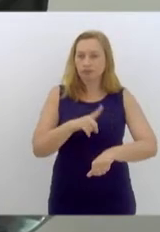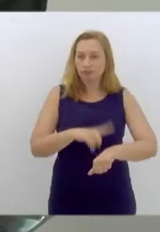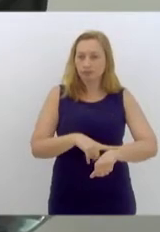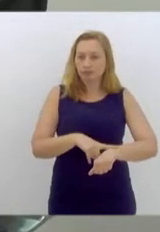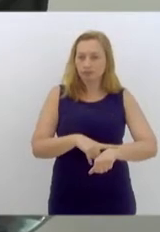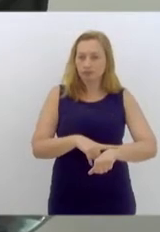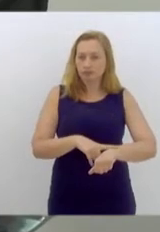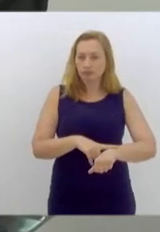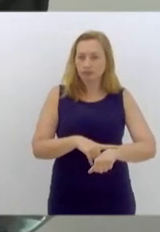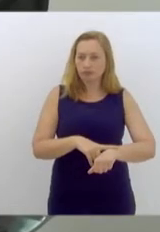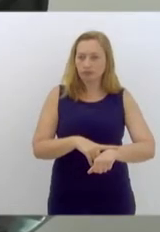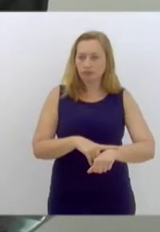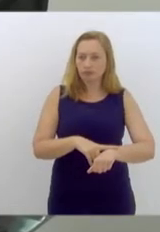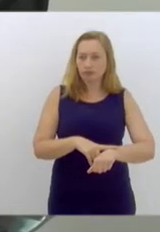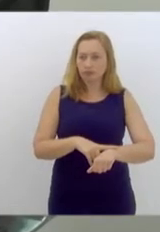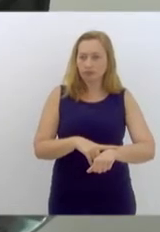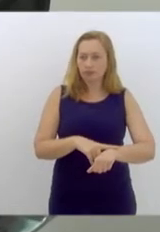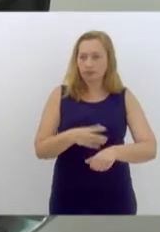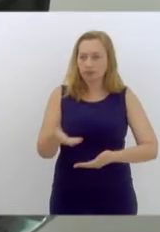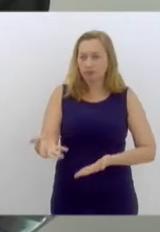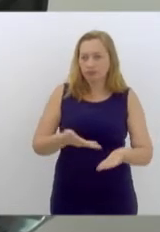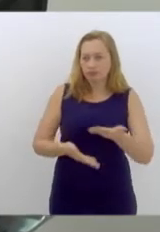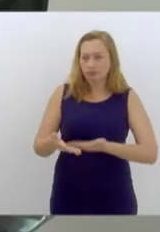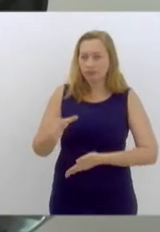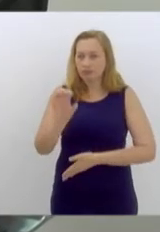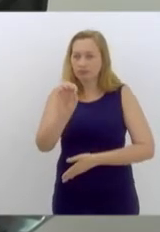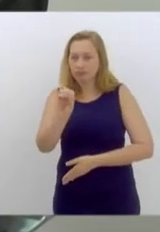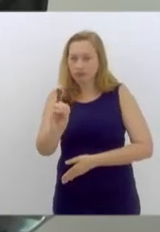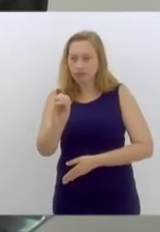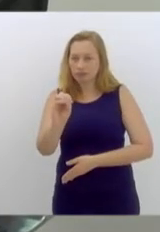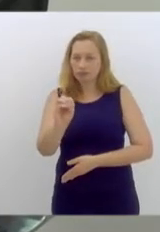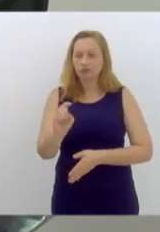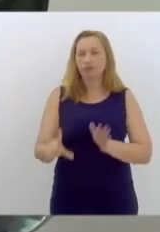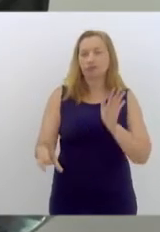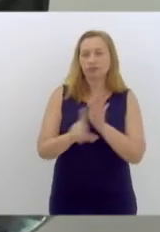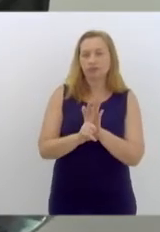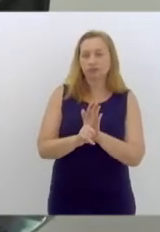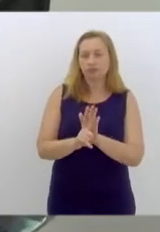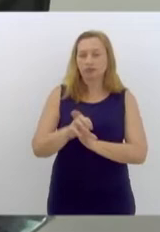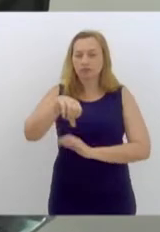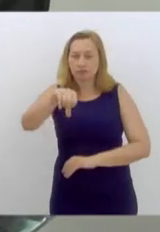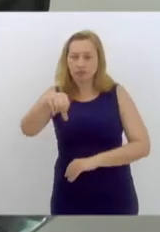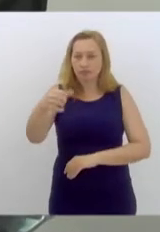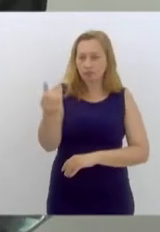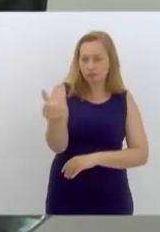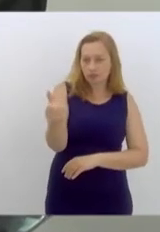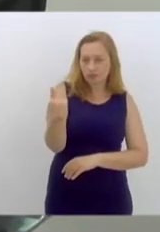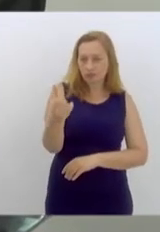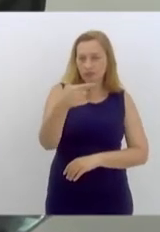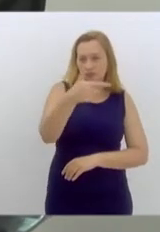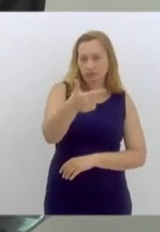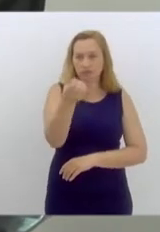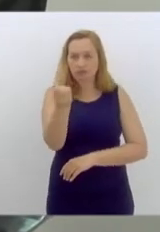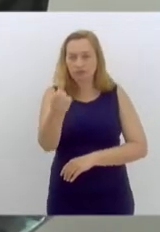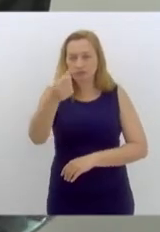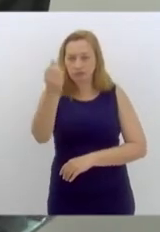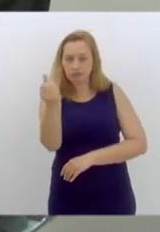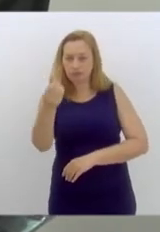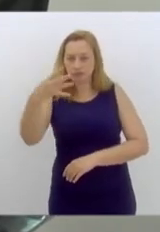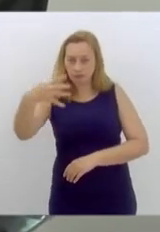era zero, fruto daquela lei de 96, a lei 2664.